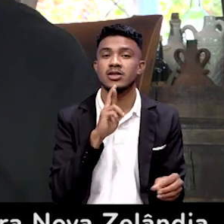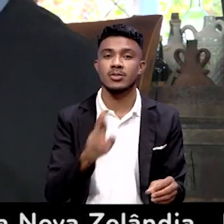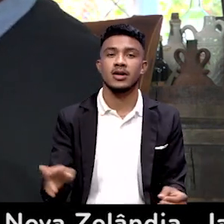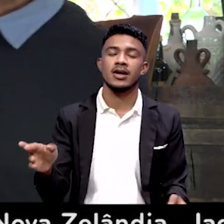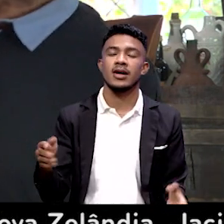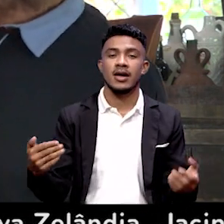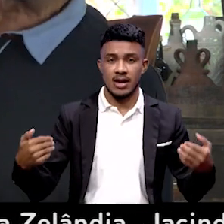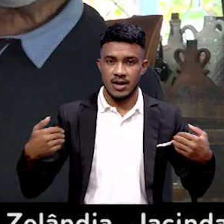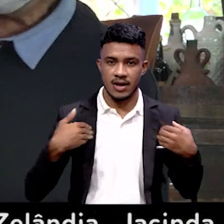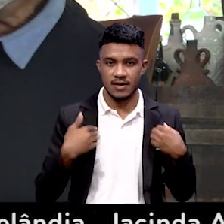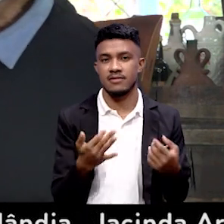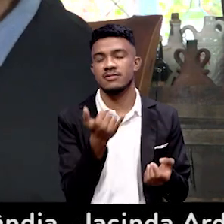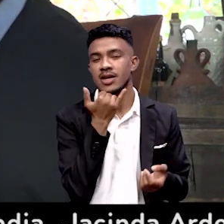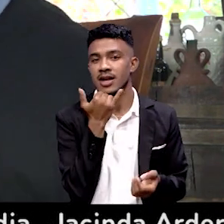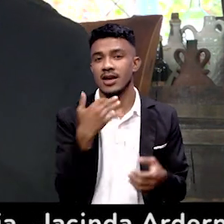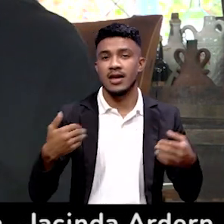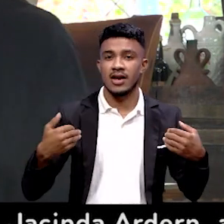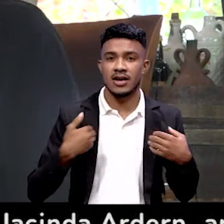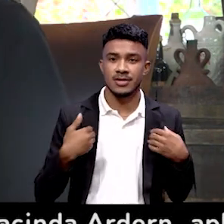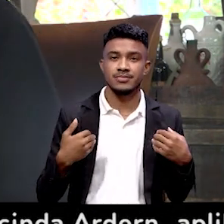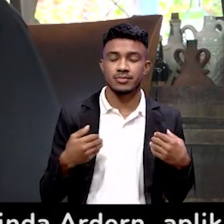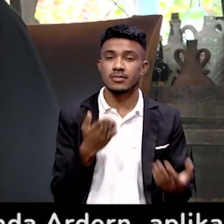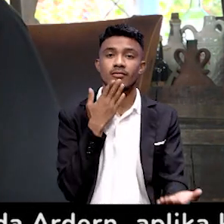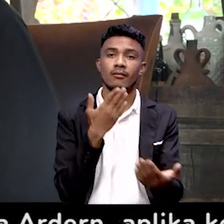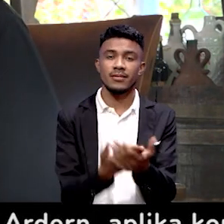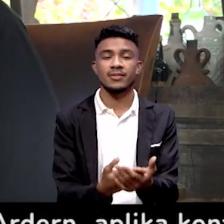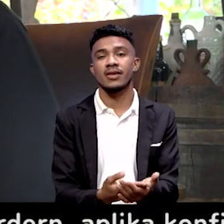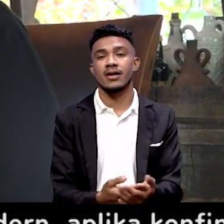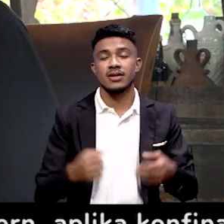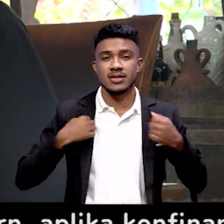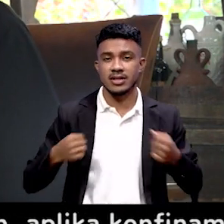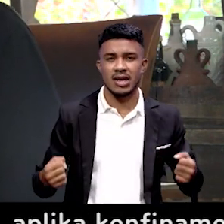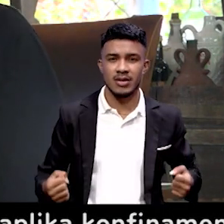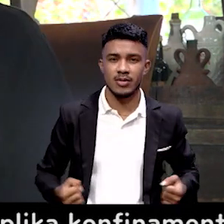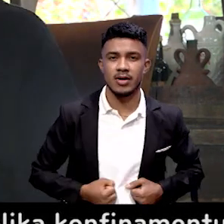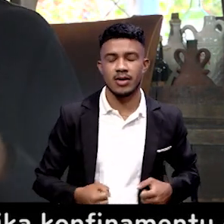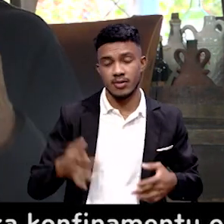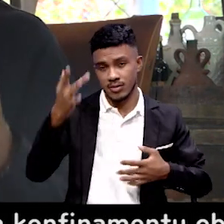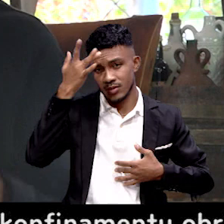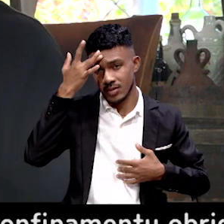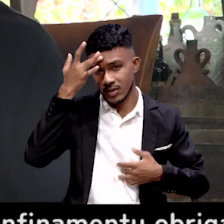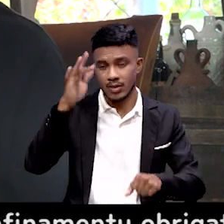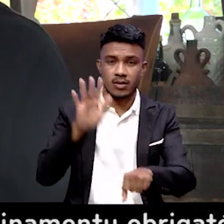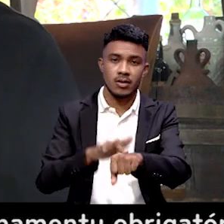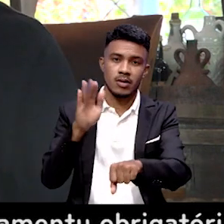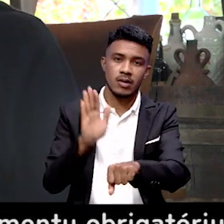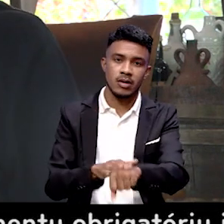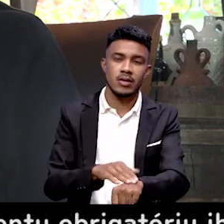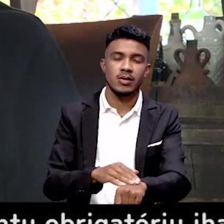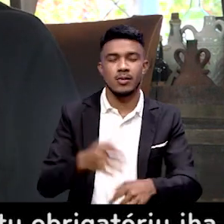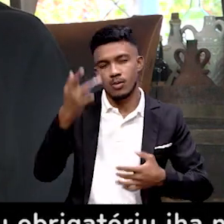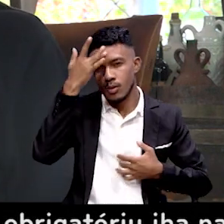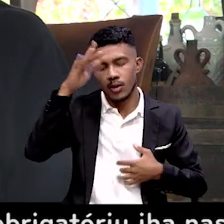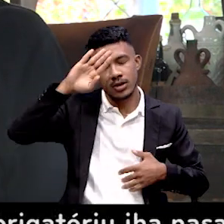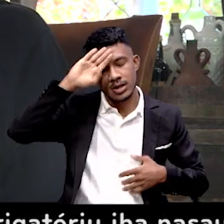falhanço. E a sucesso de setor saúde, malaria lá e a ONA, leprosia la ira